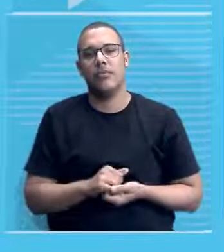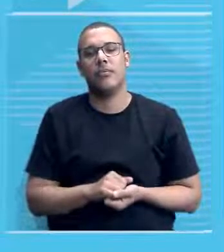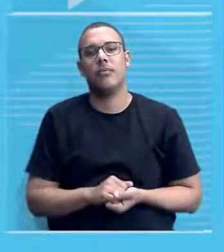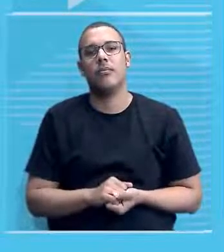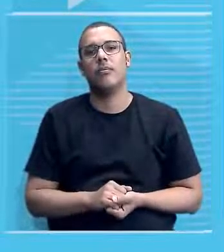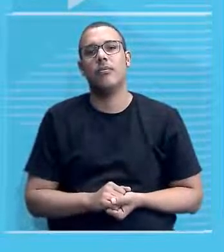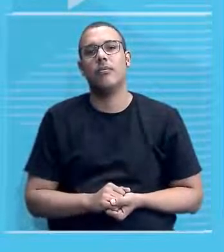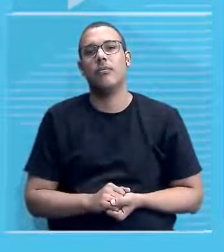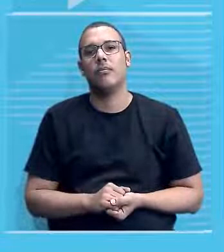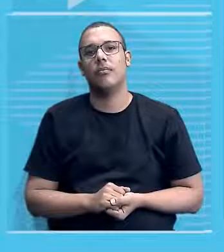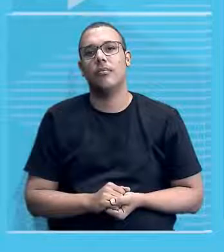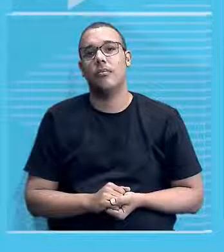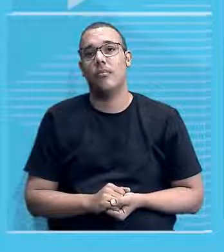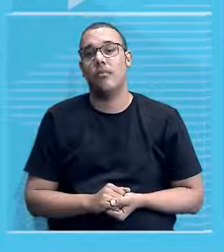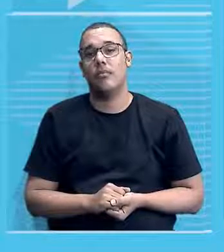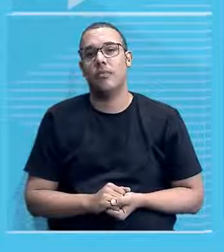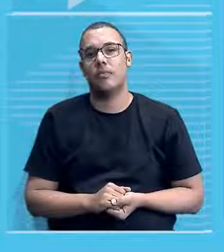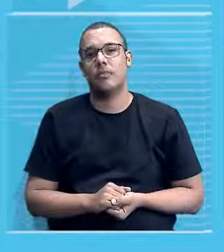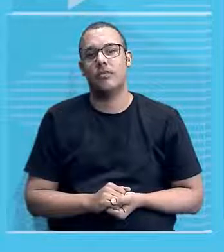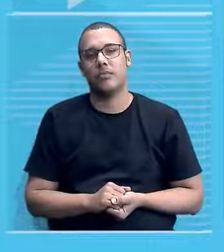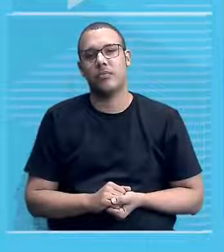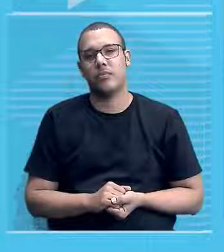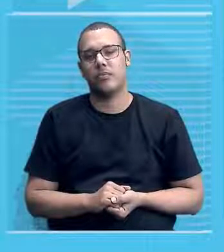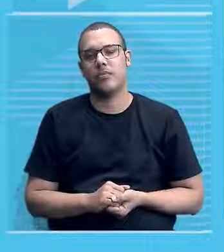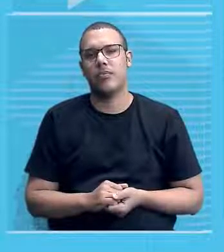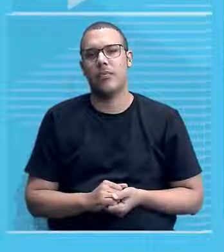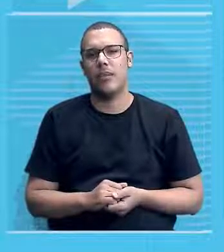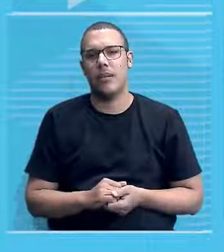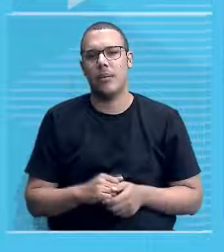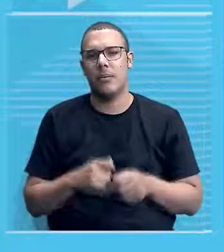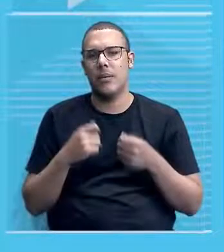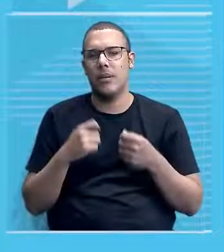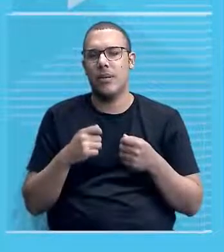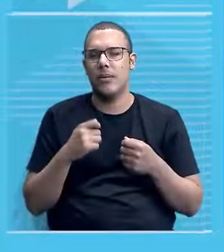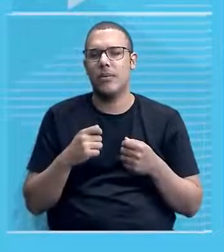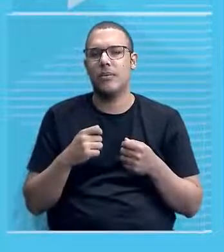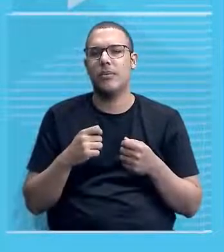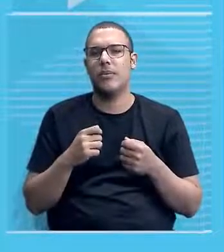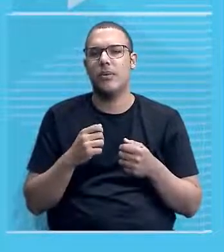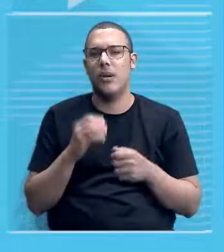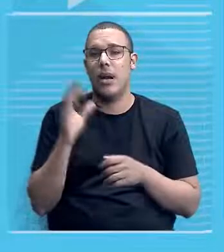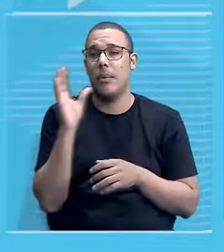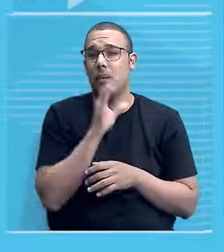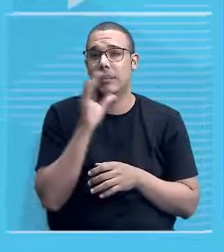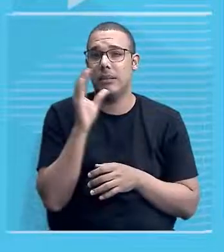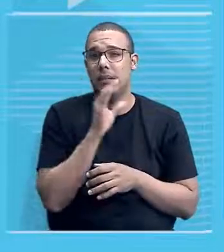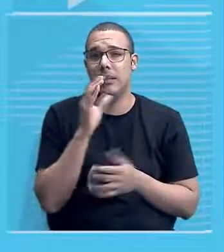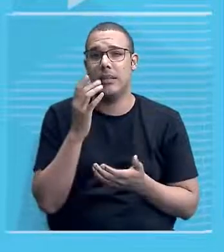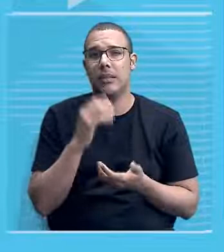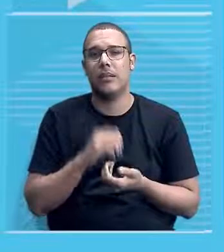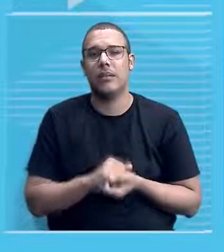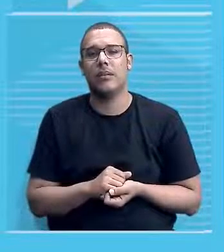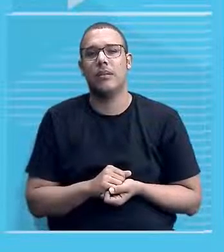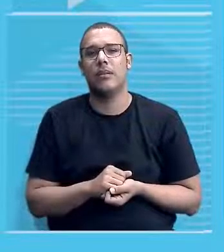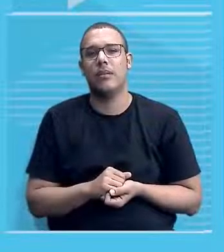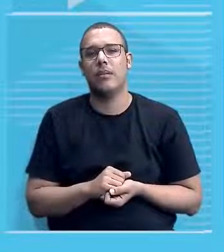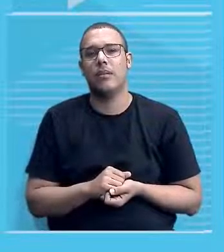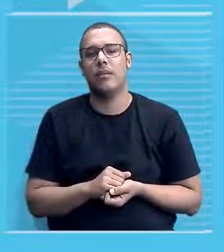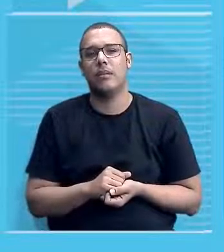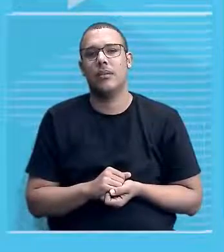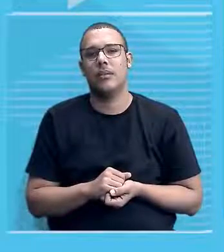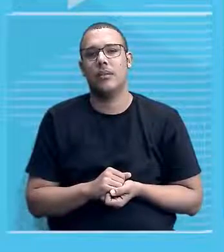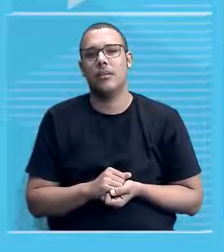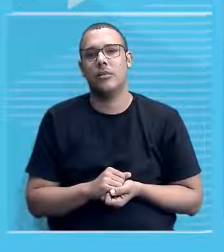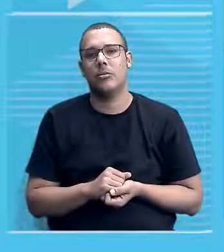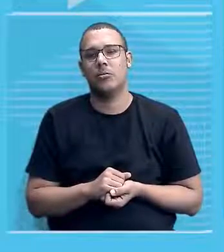é aí que o bicho pegou porque eles foram muito precoces né é uma intenção muito